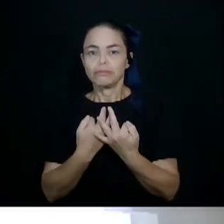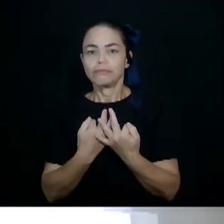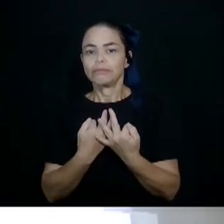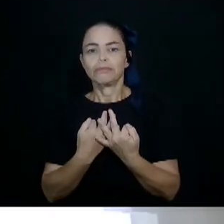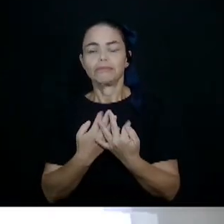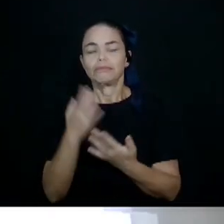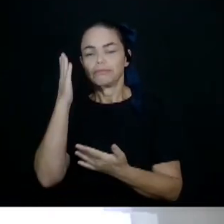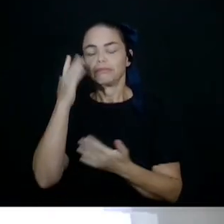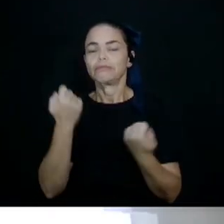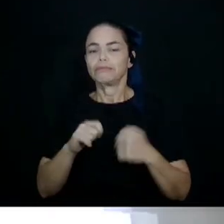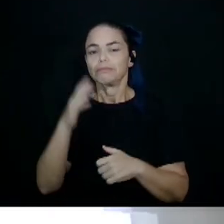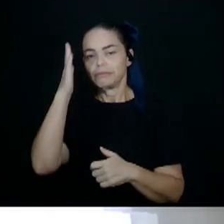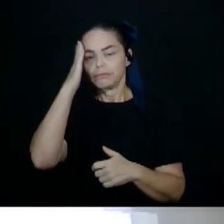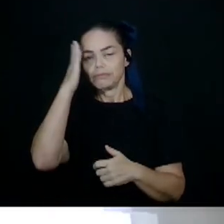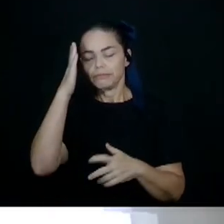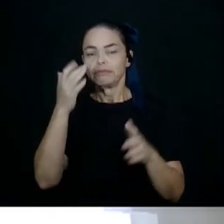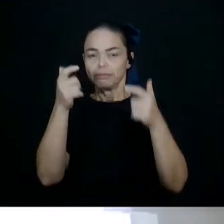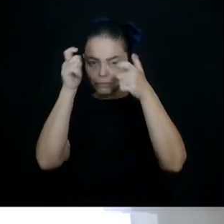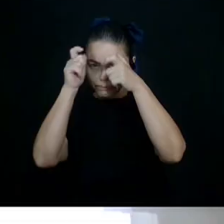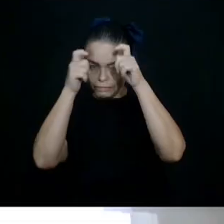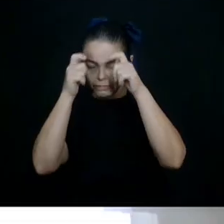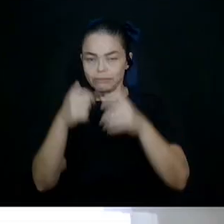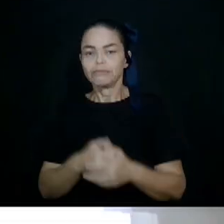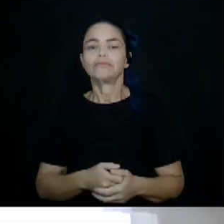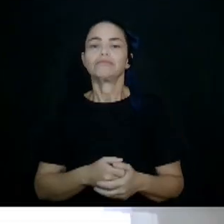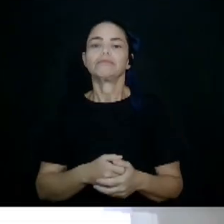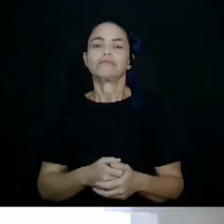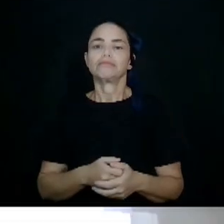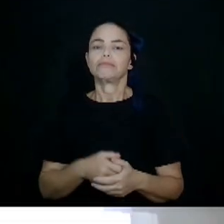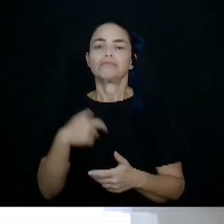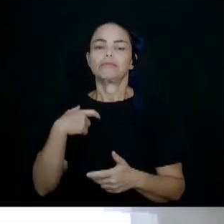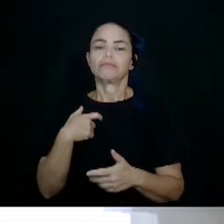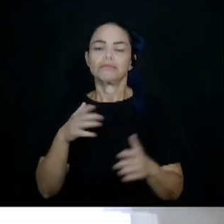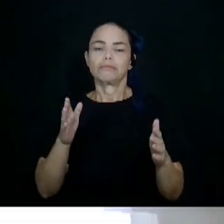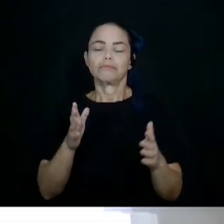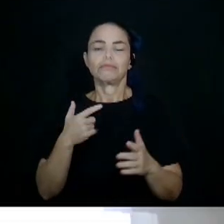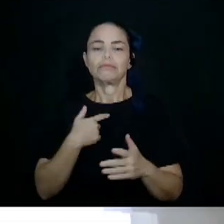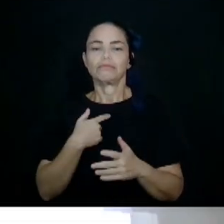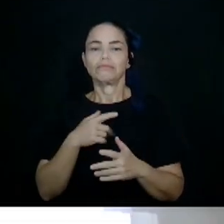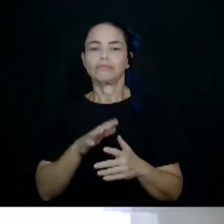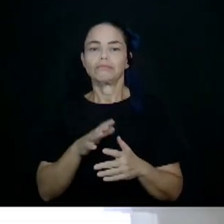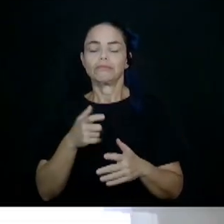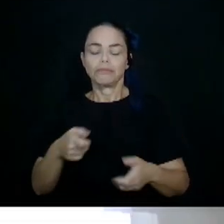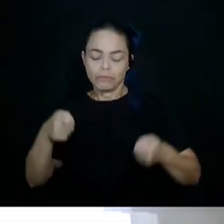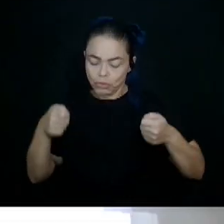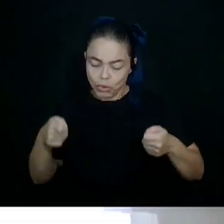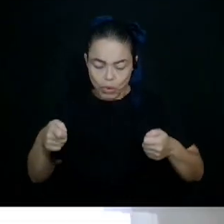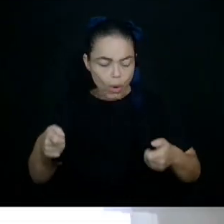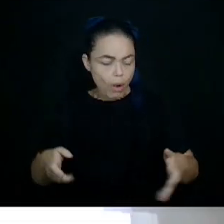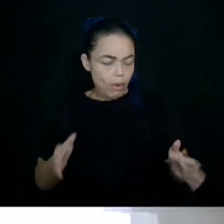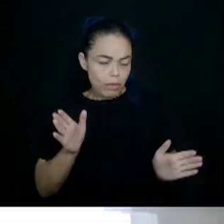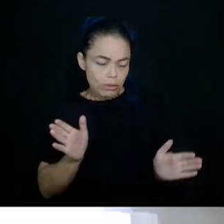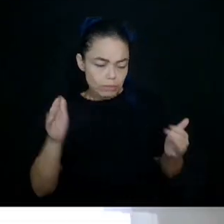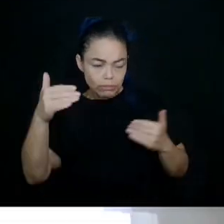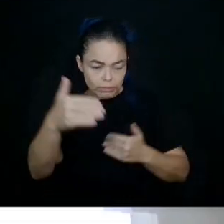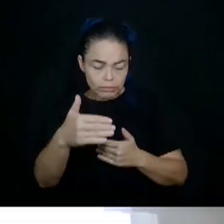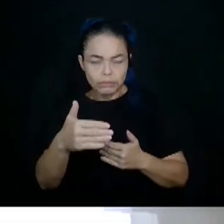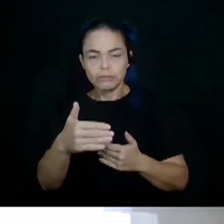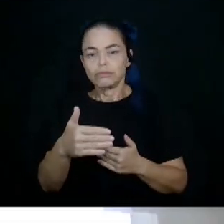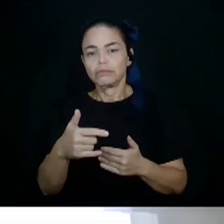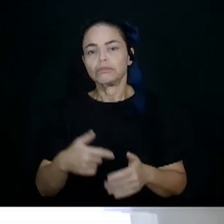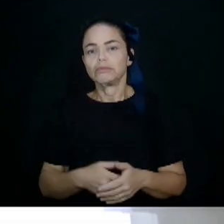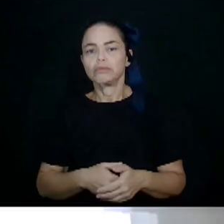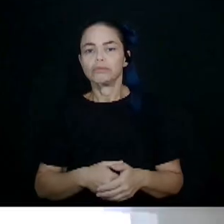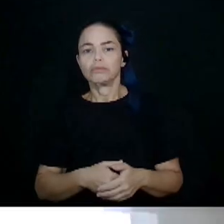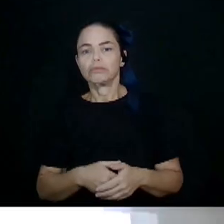um transtorno, começa a entender que aquilo é só uma caixa, aquilo é só uma sacola, né? E a pessoa com o transtorno, para ela,